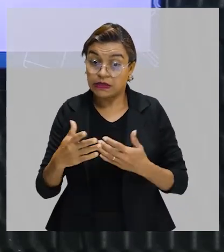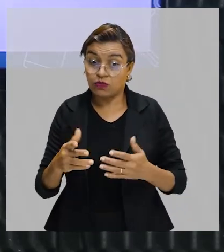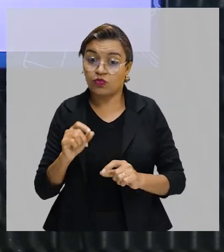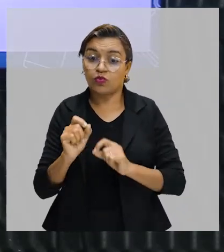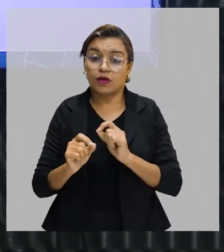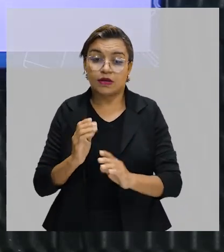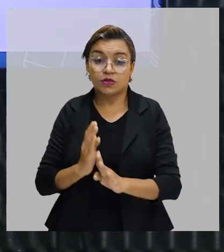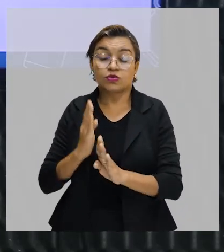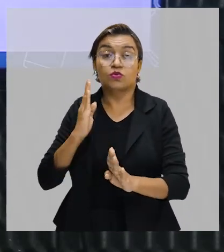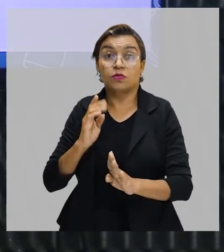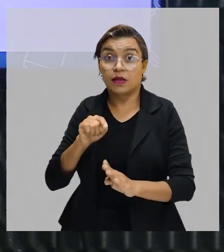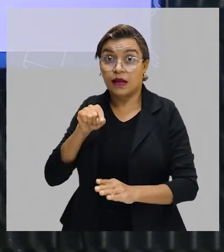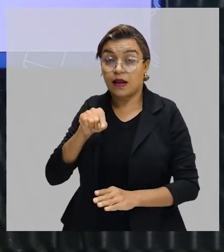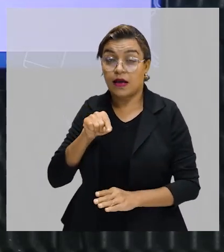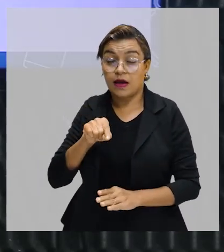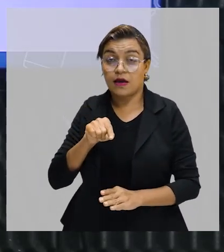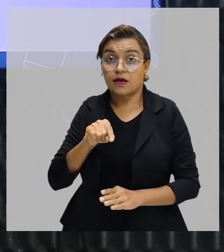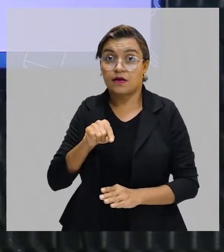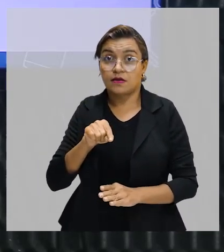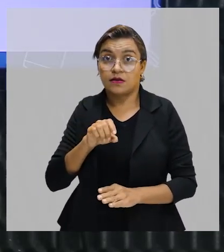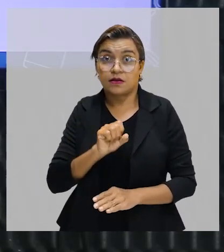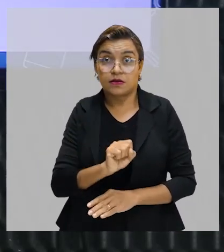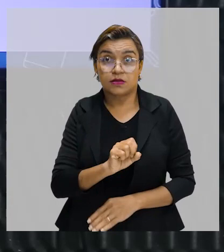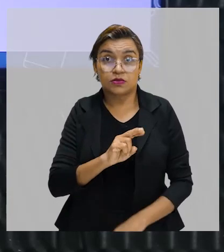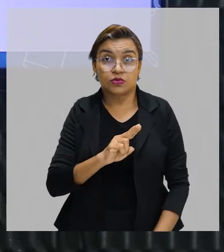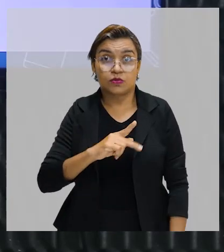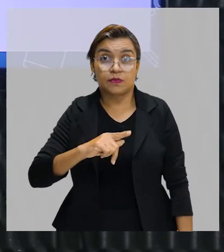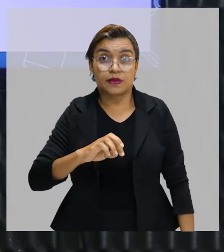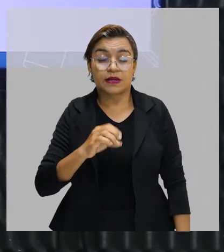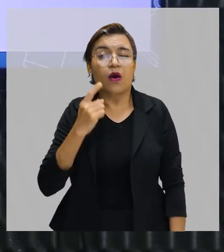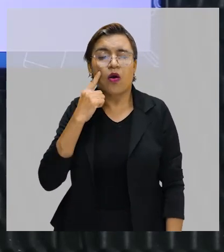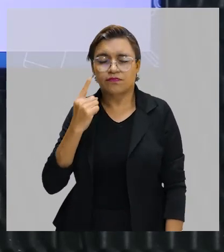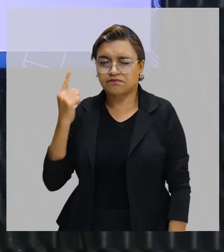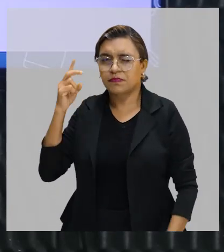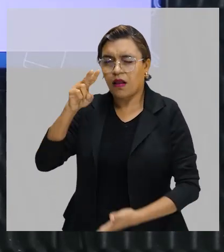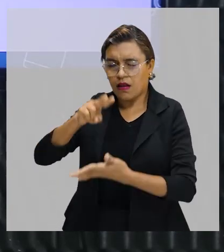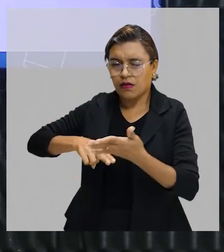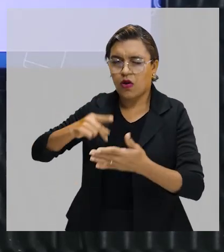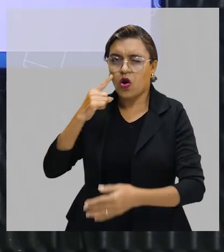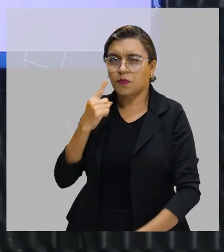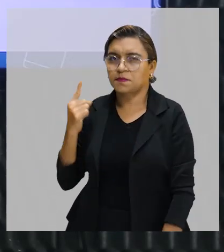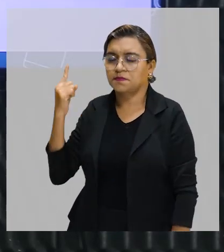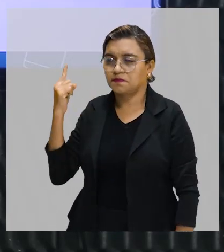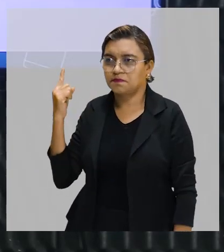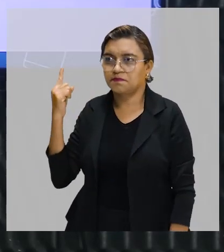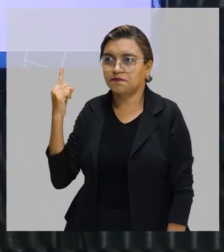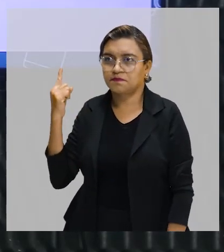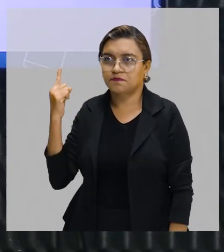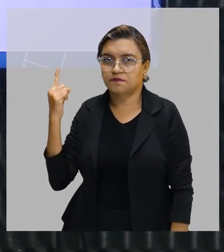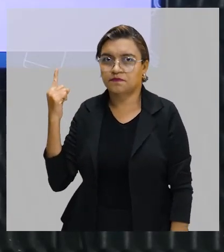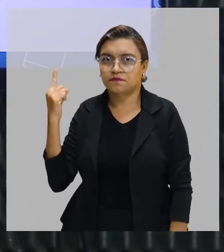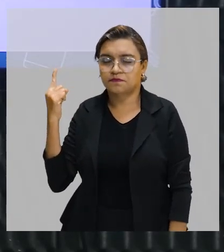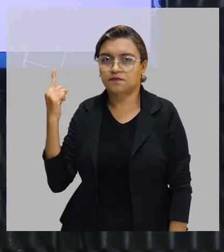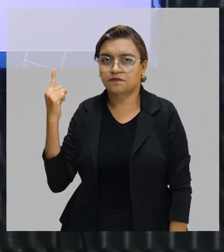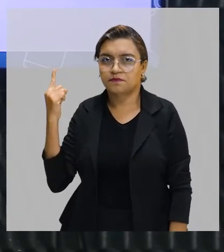é necessariamente crítica estimulada é atribuída ao